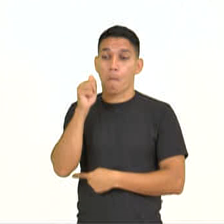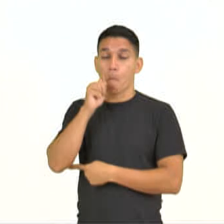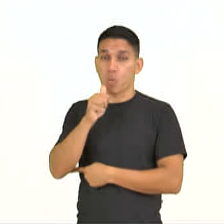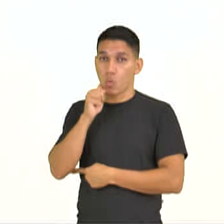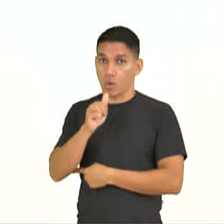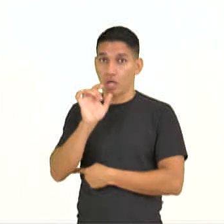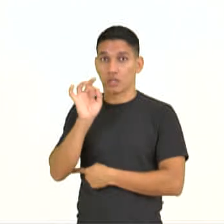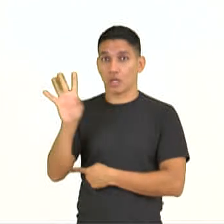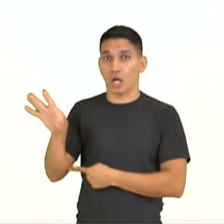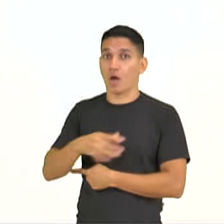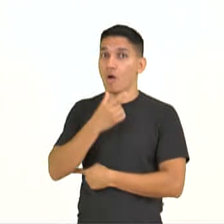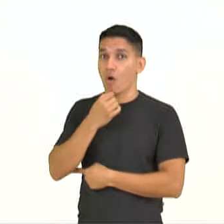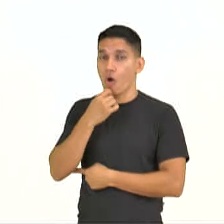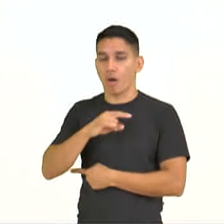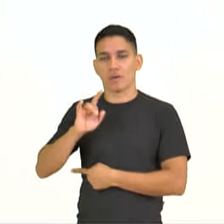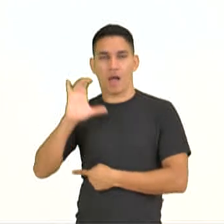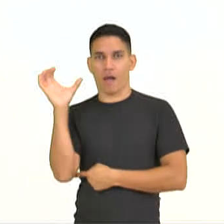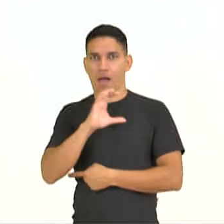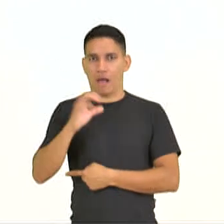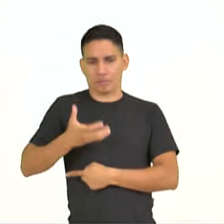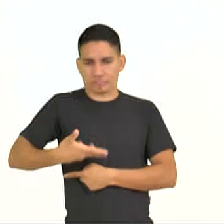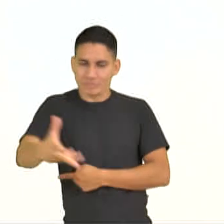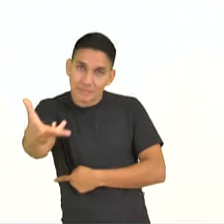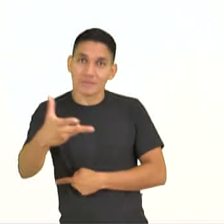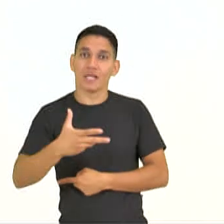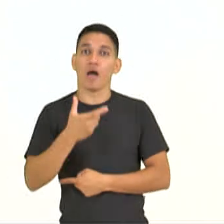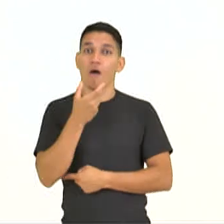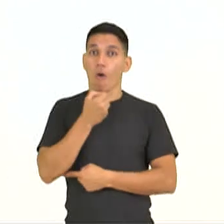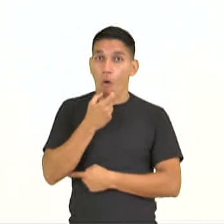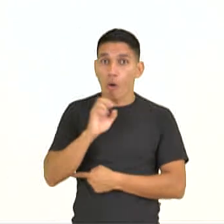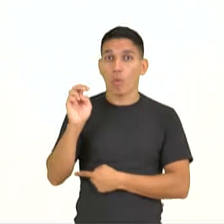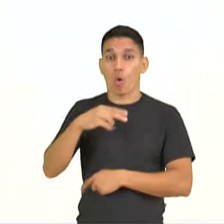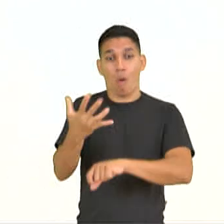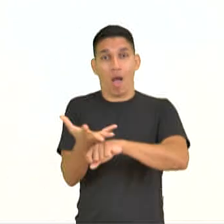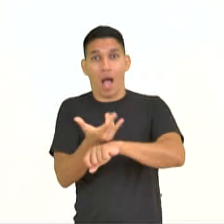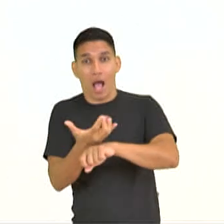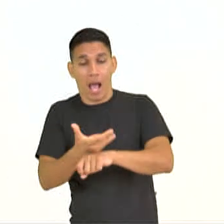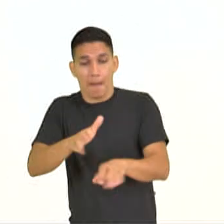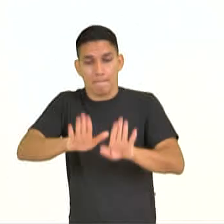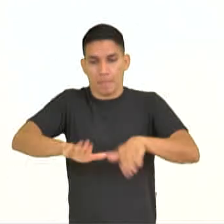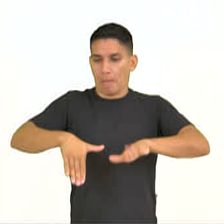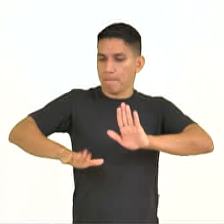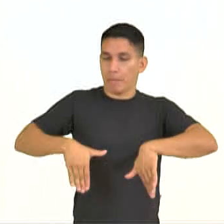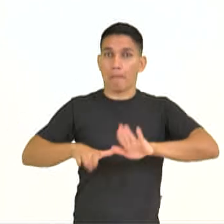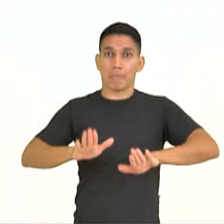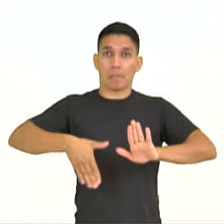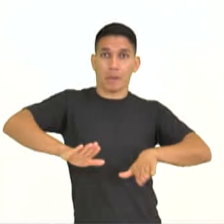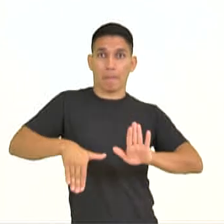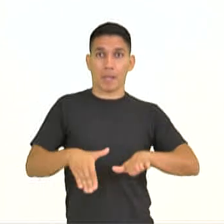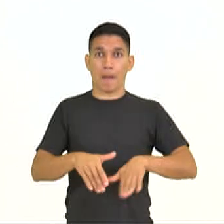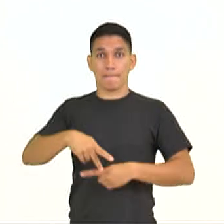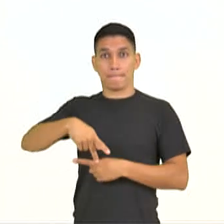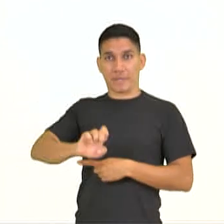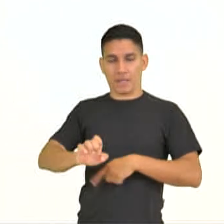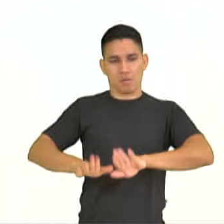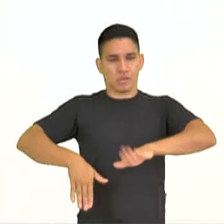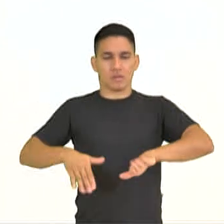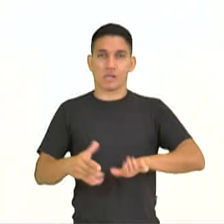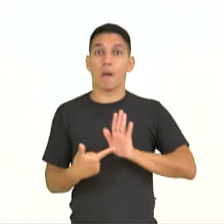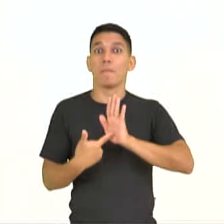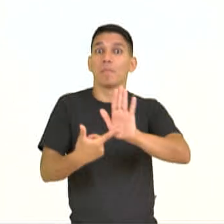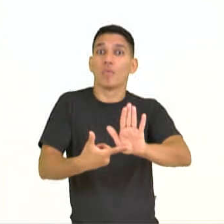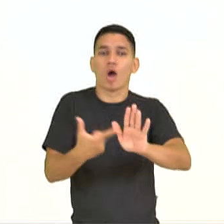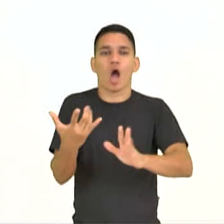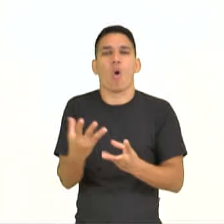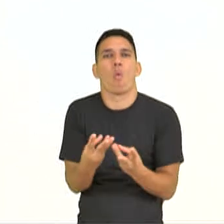mulheres. Dança de agilidade masculina ou de habilidade sapateadora, em que os executantes demonstram suas